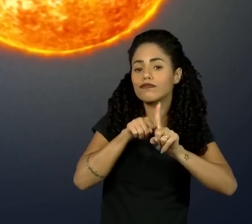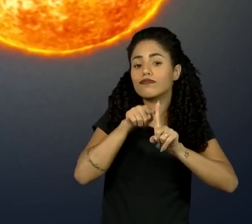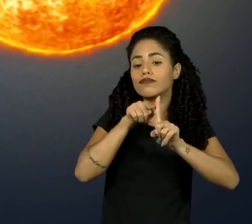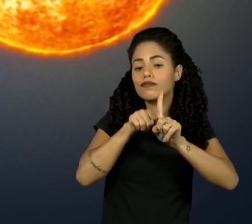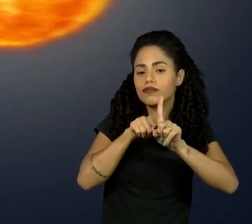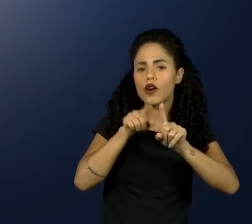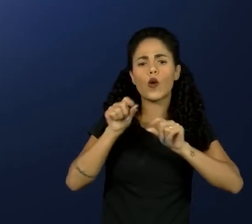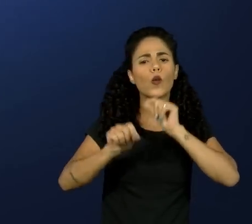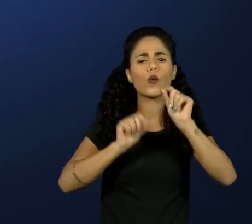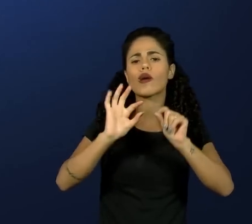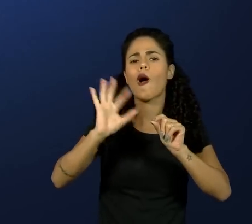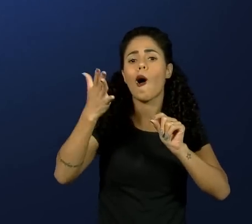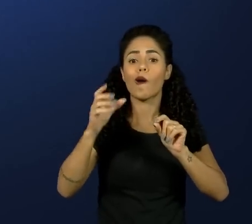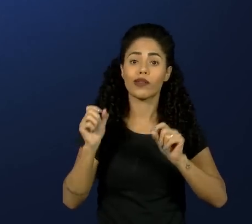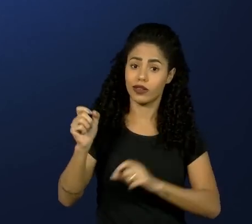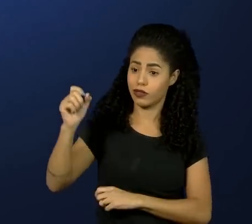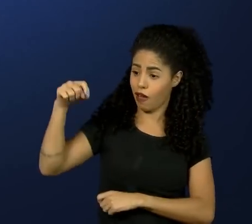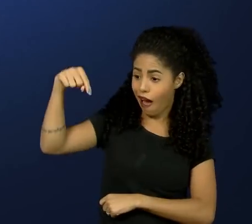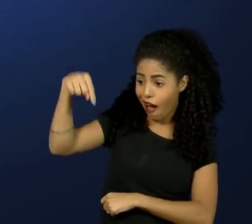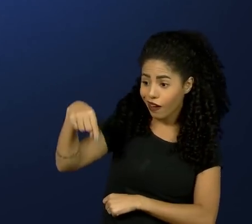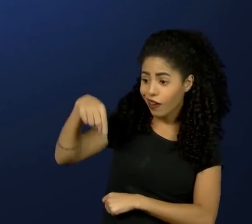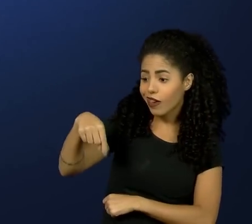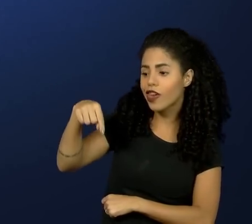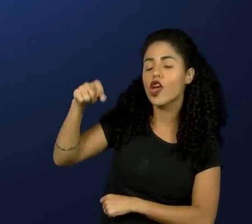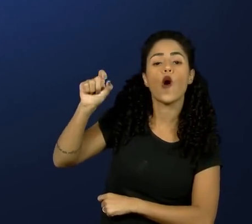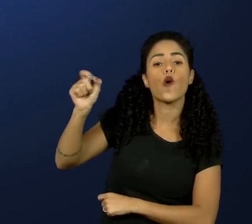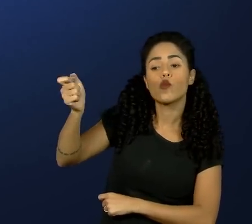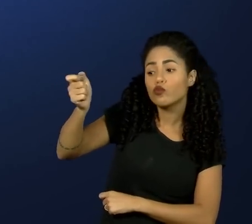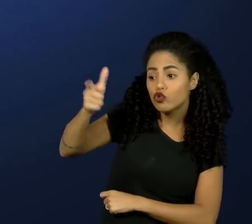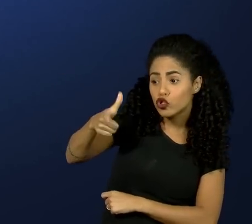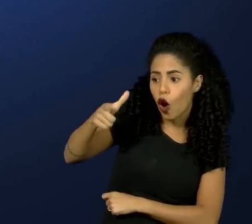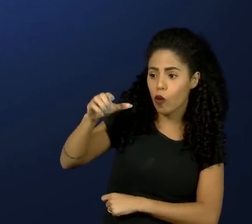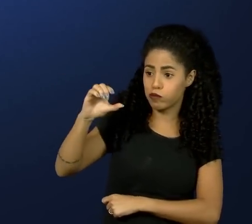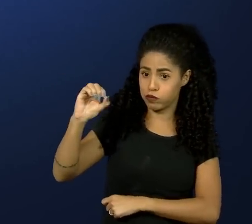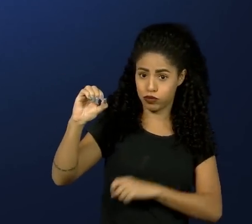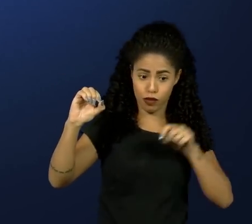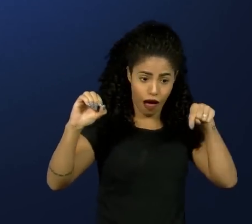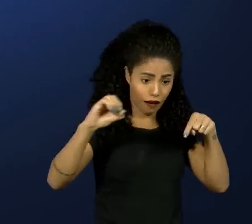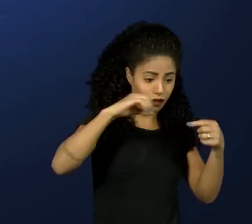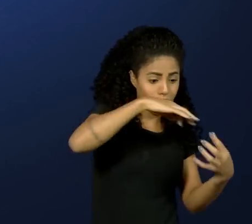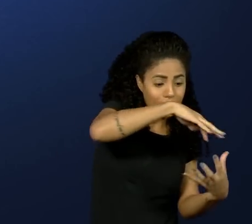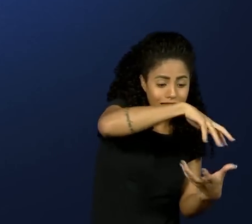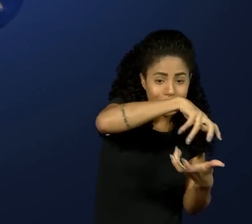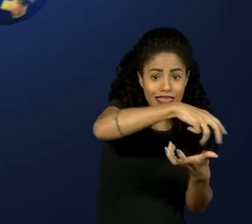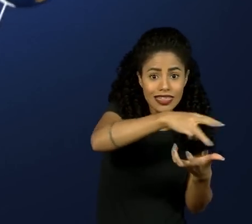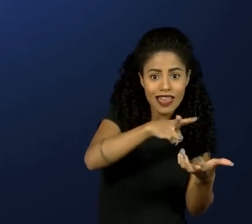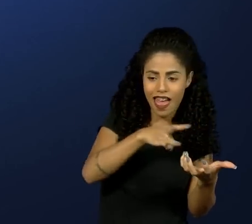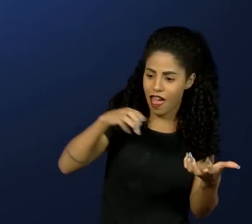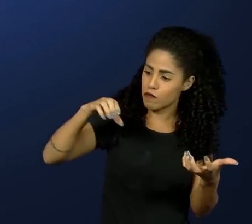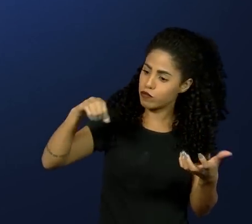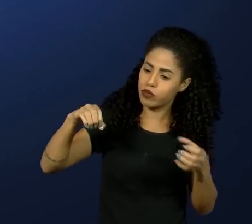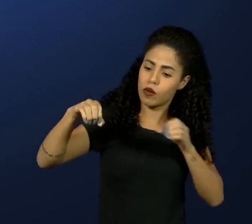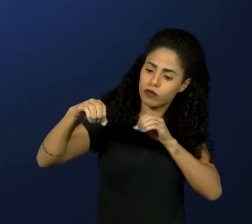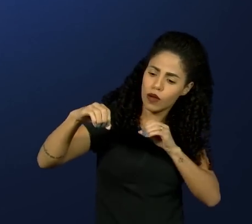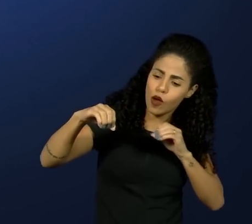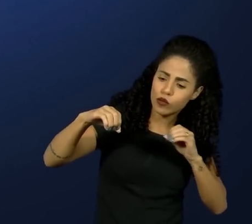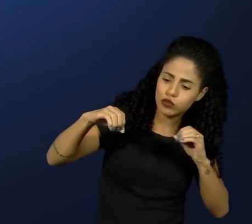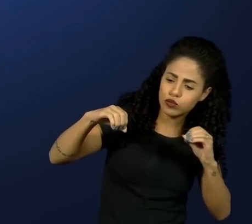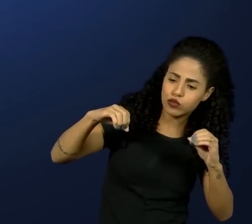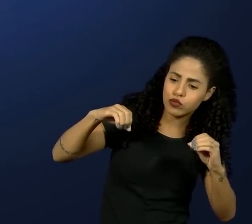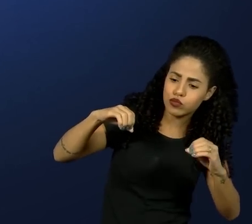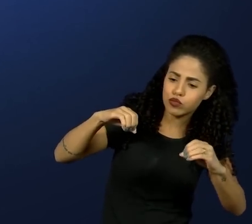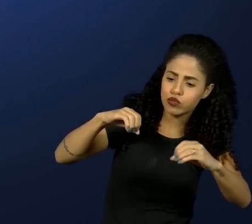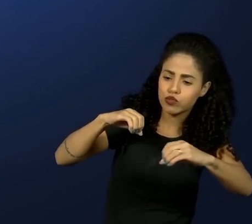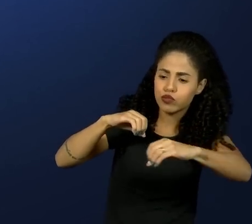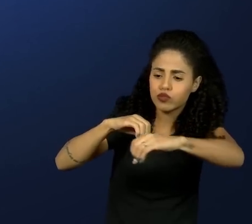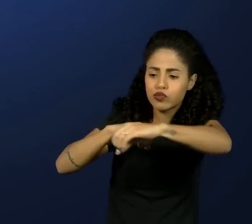pelo movimento de translação, que é a trajetória que o nosso planeta realiza ao redor do Sol ao longo de um ano.